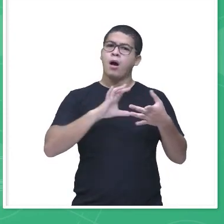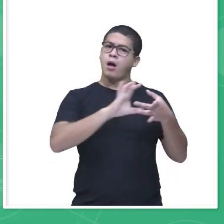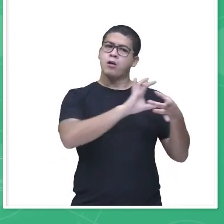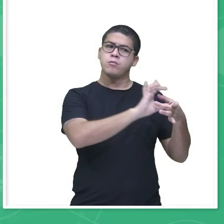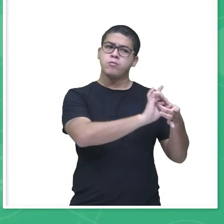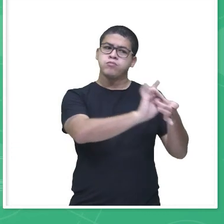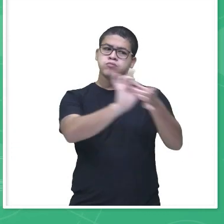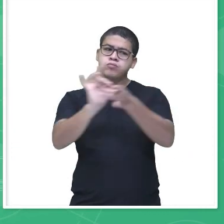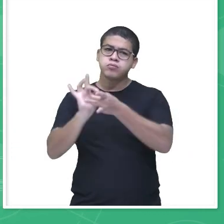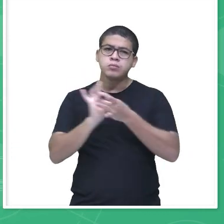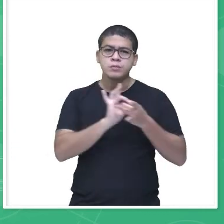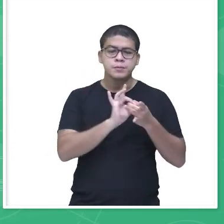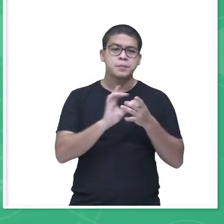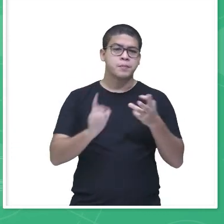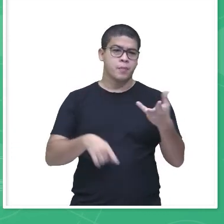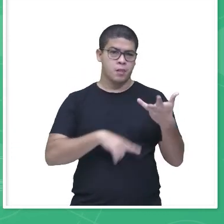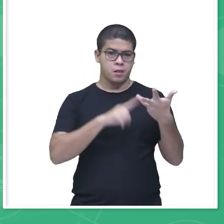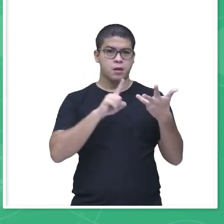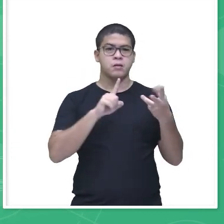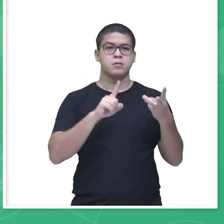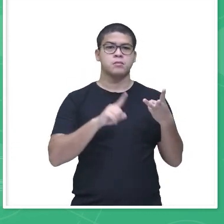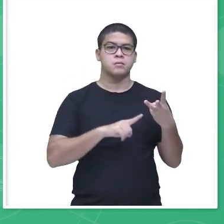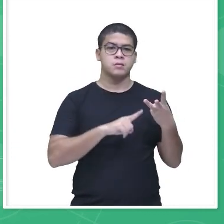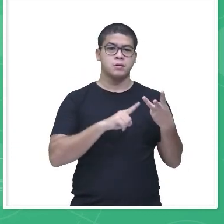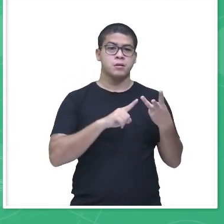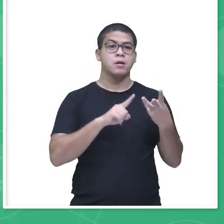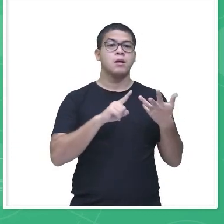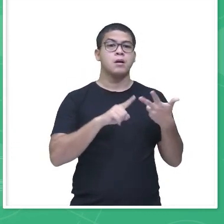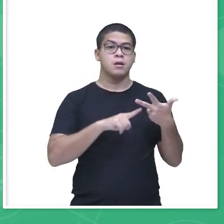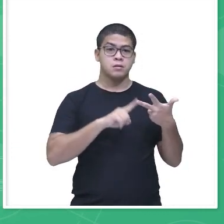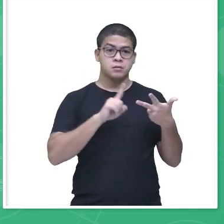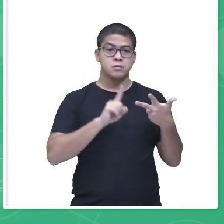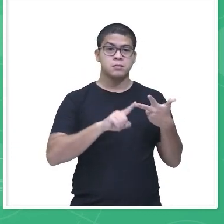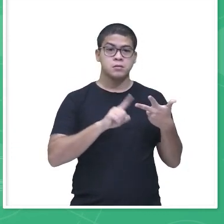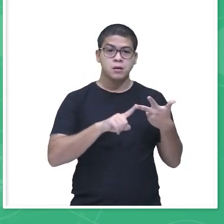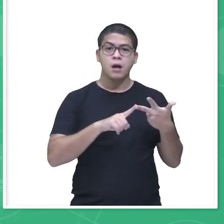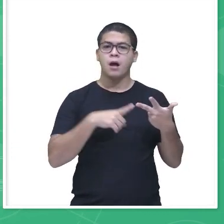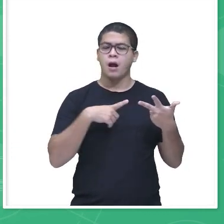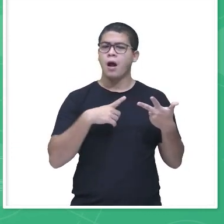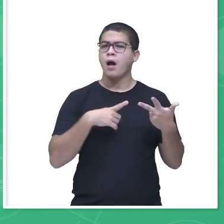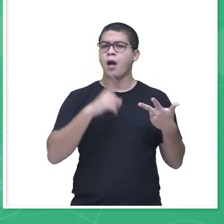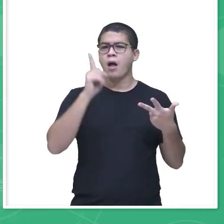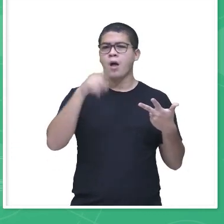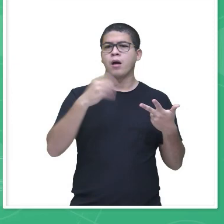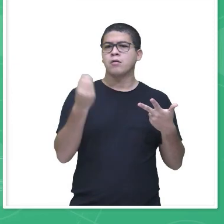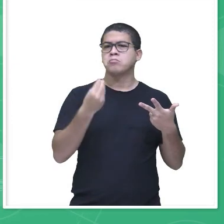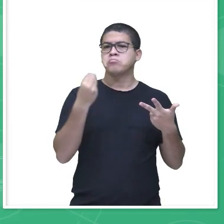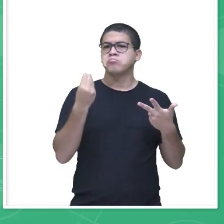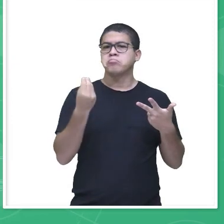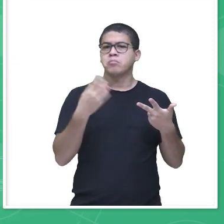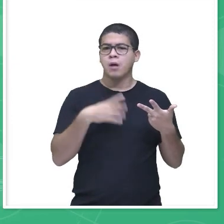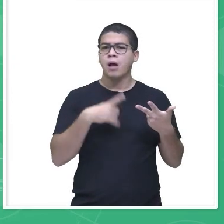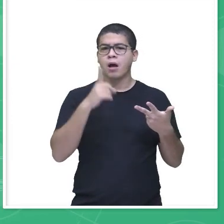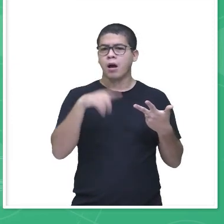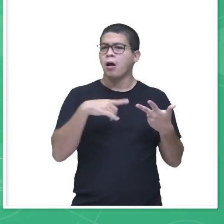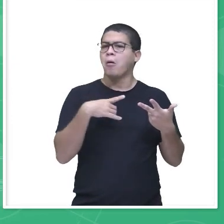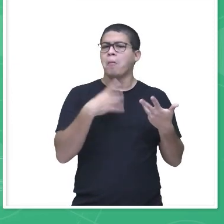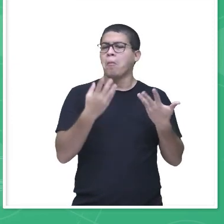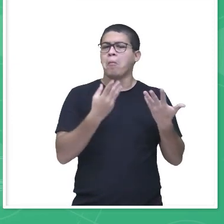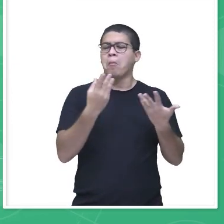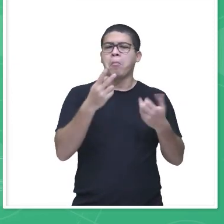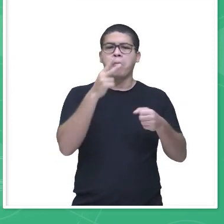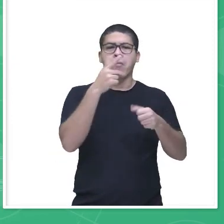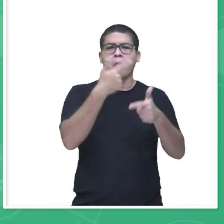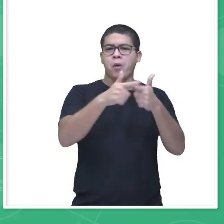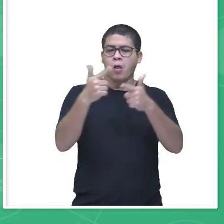saúde relacionados com a higiene pessoal precária? Ou seja, quais os problemas que são trazidos quando a pessoa não